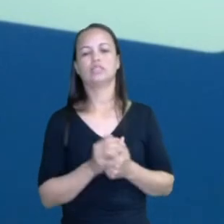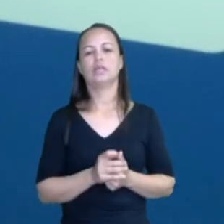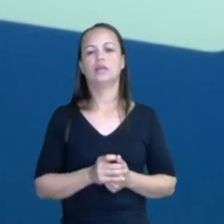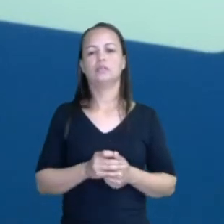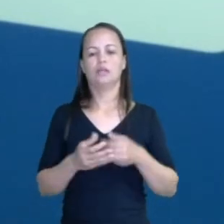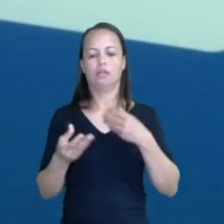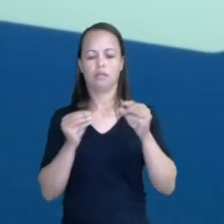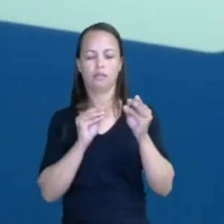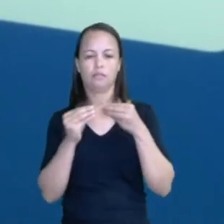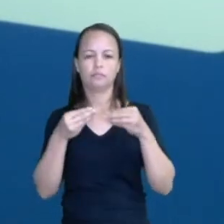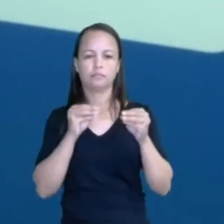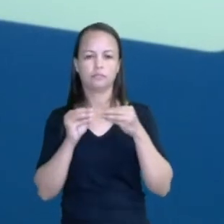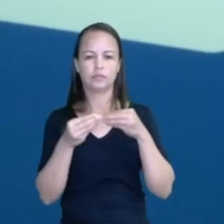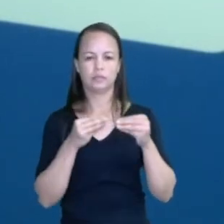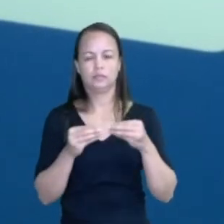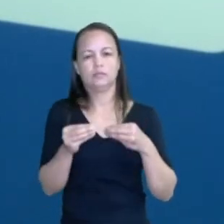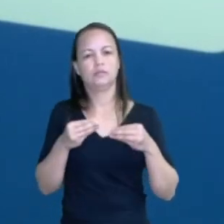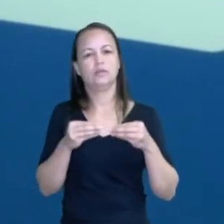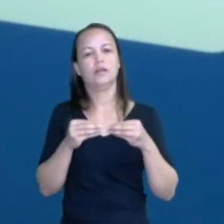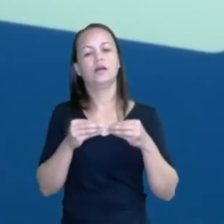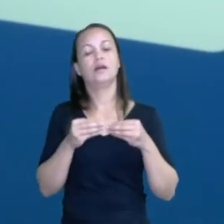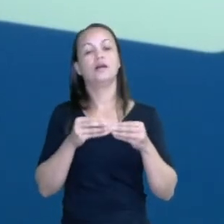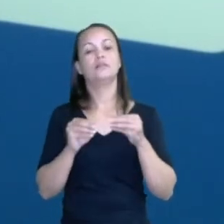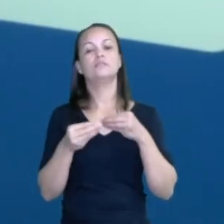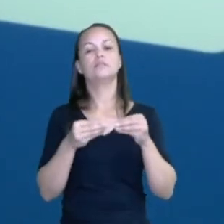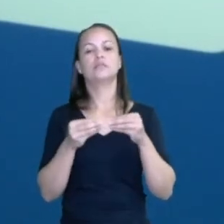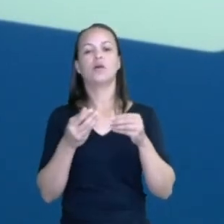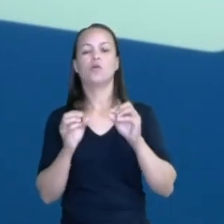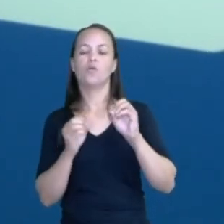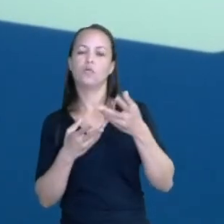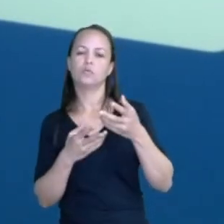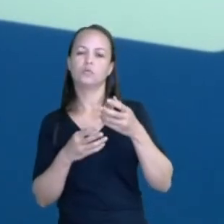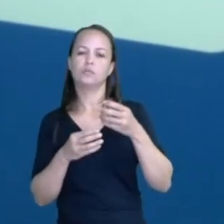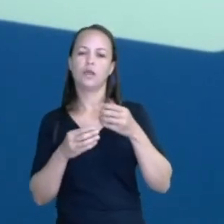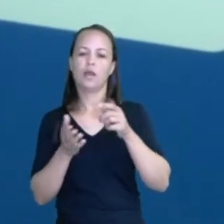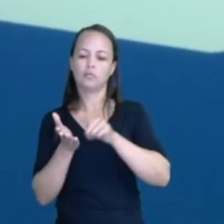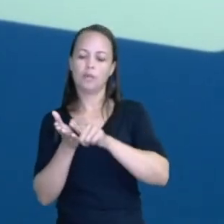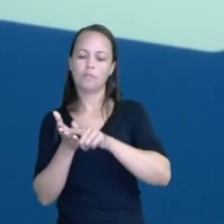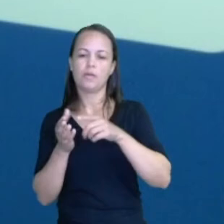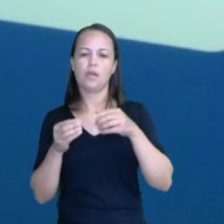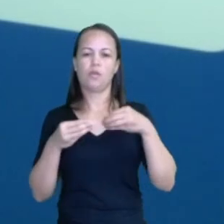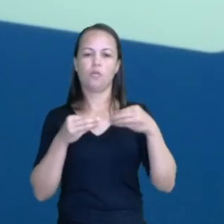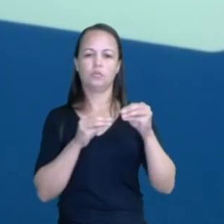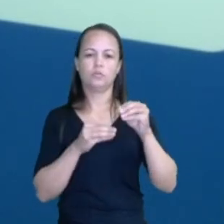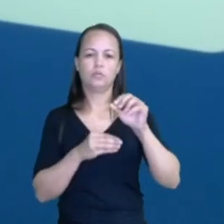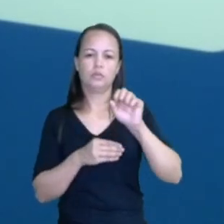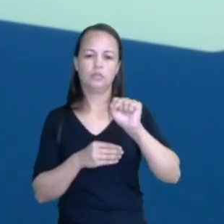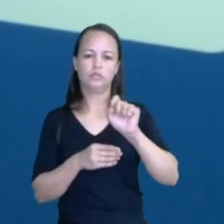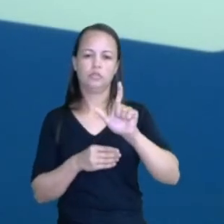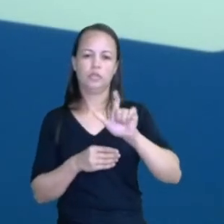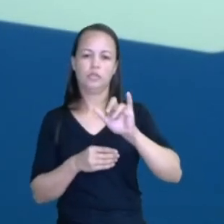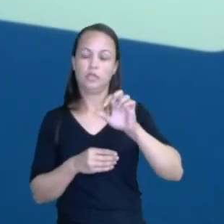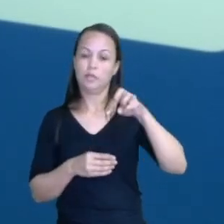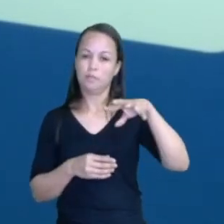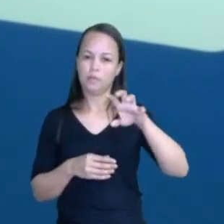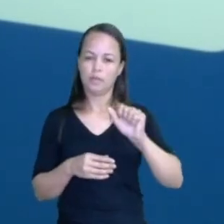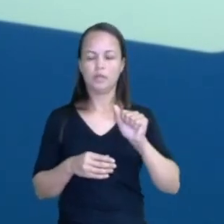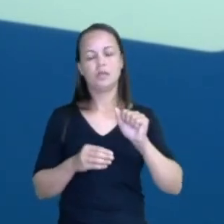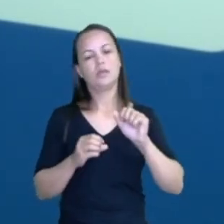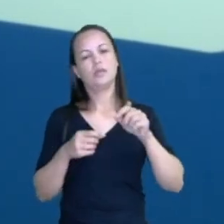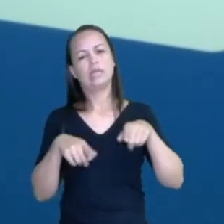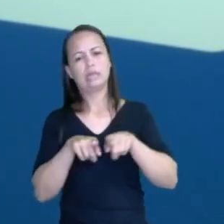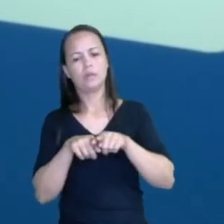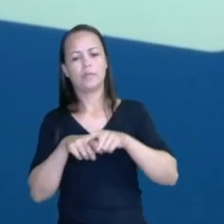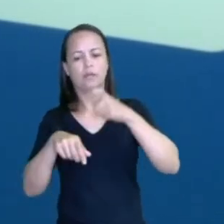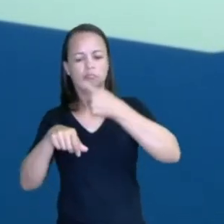seja da flexibilidade lá como do slime ou da massinha de modelar, seja da resistência, quando a gente comparou a casa dos 3 porquinhos, que